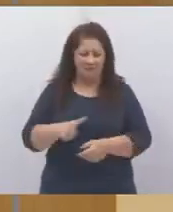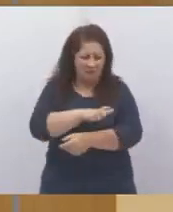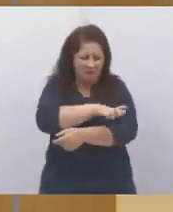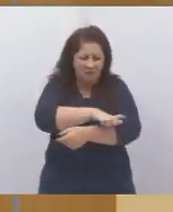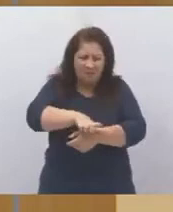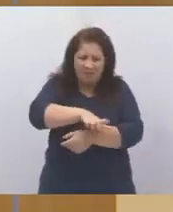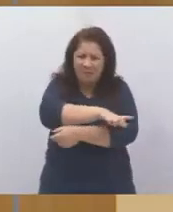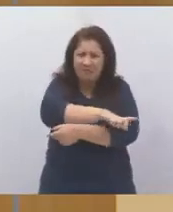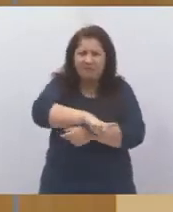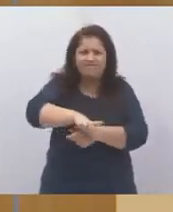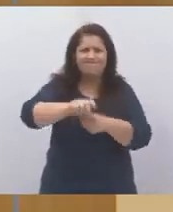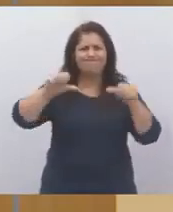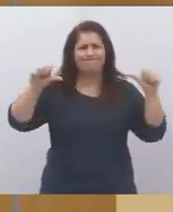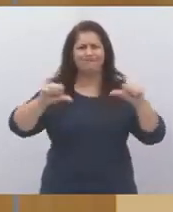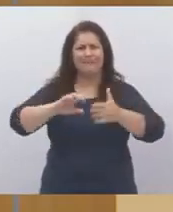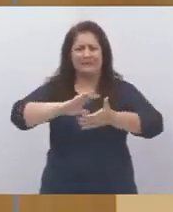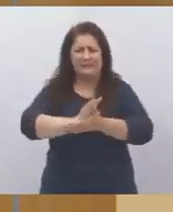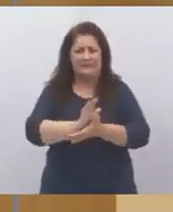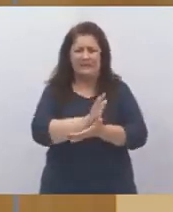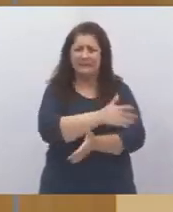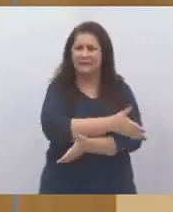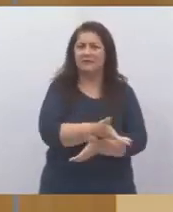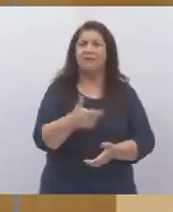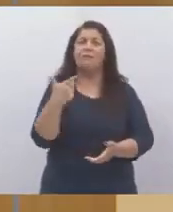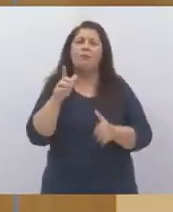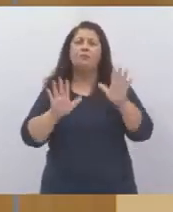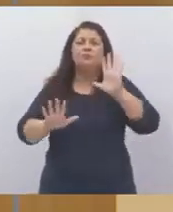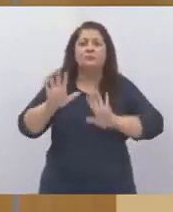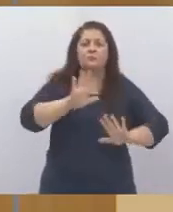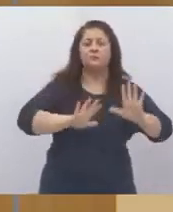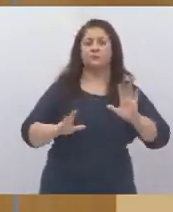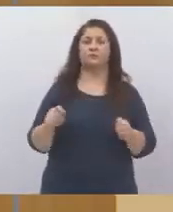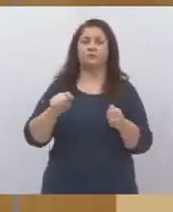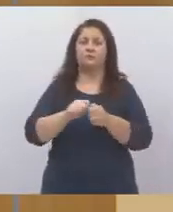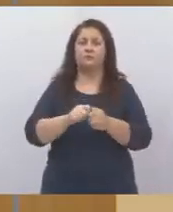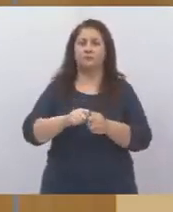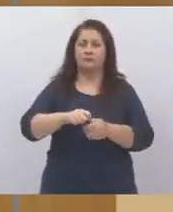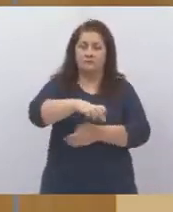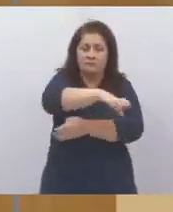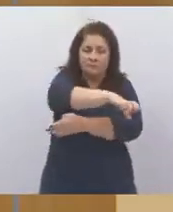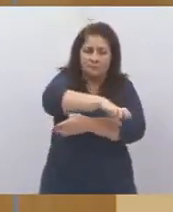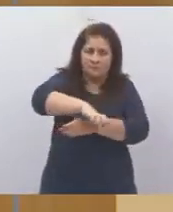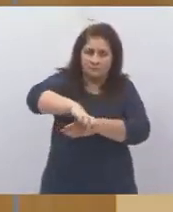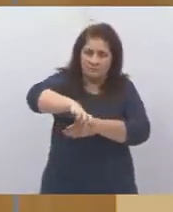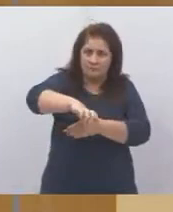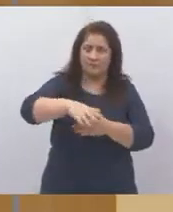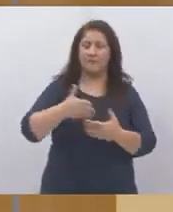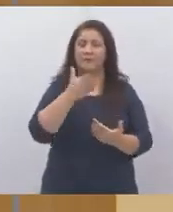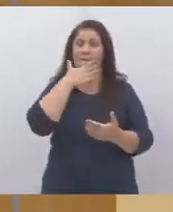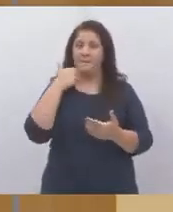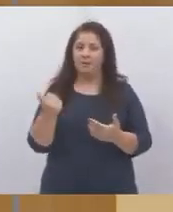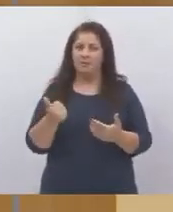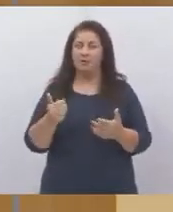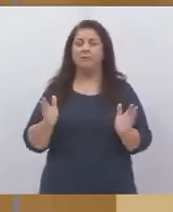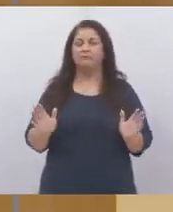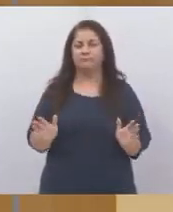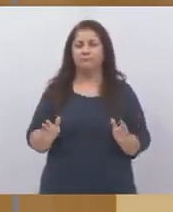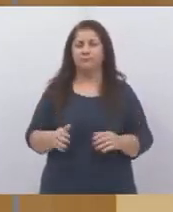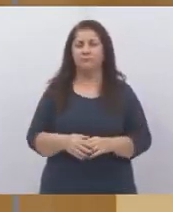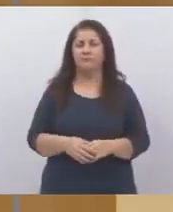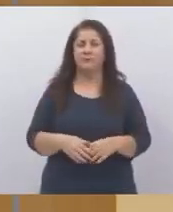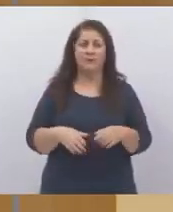fotos meia-boca Ali não teve o cuidado de fazer um asfalto que pô o que você é melhor